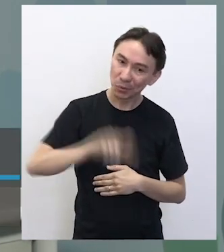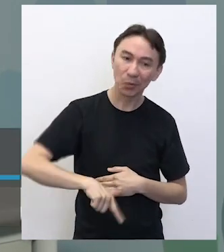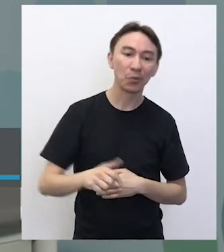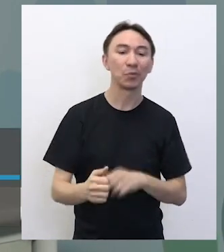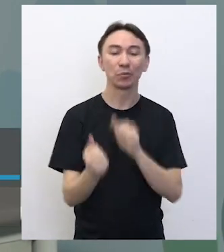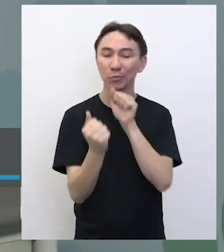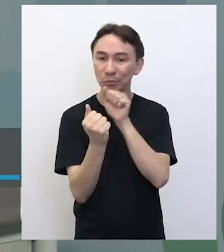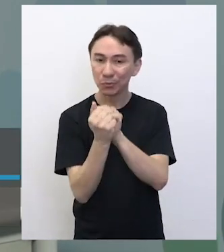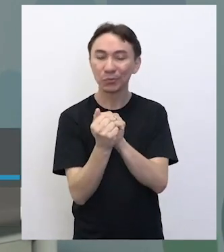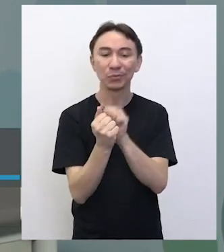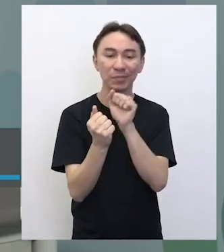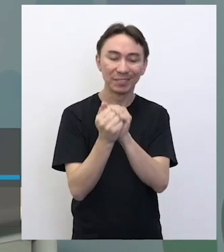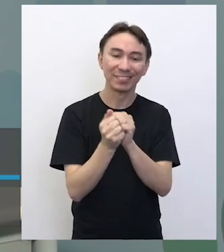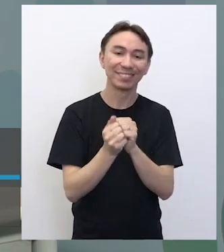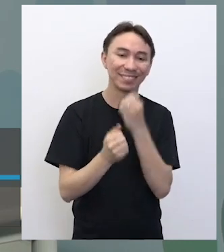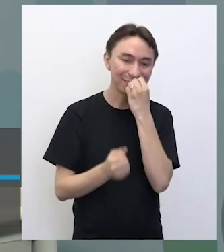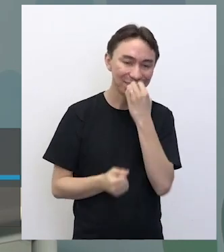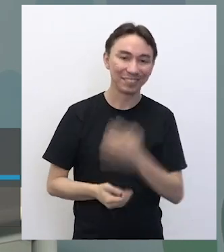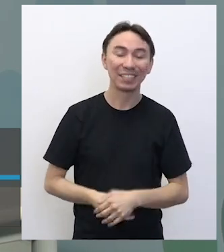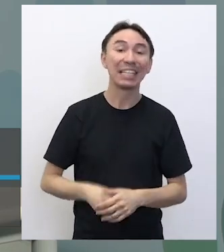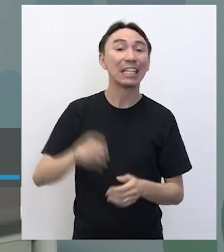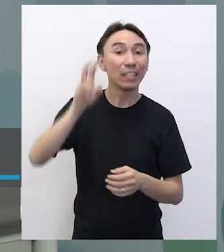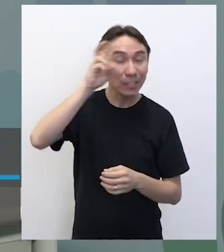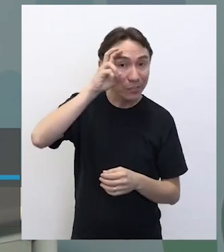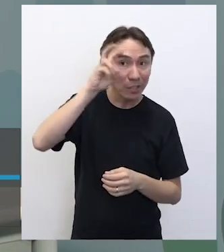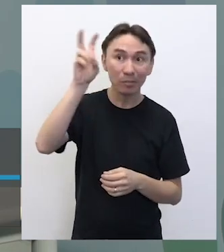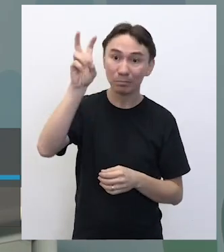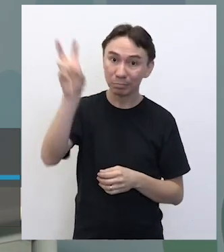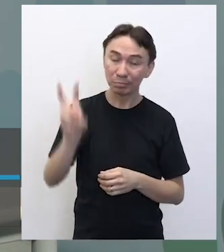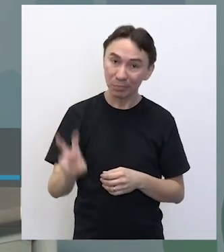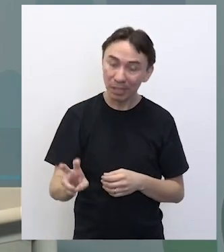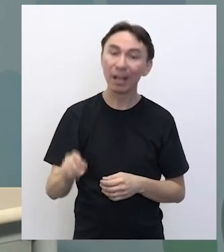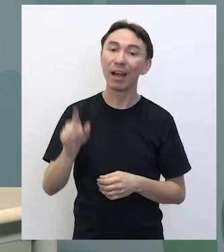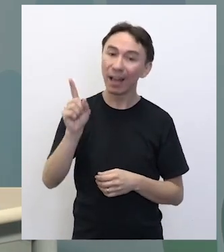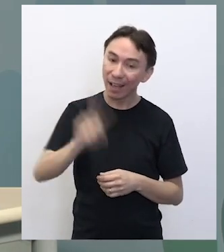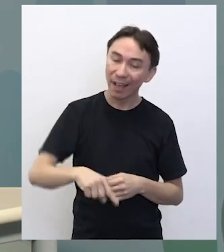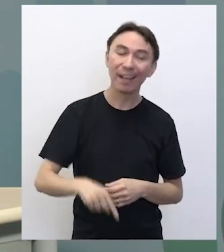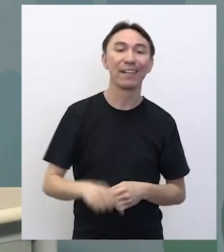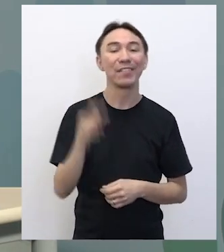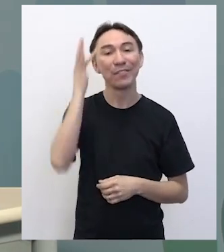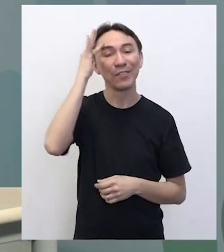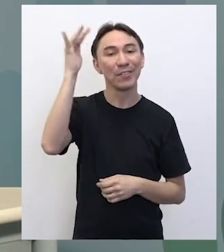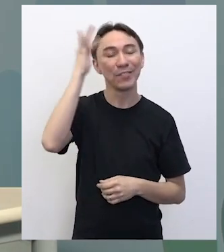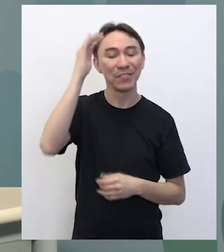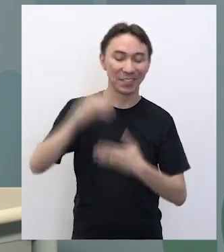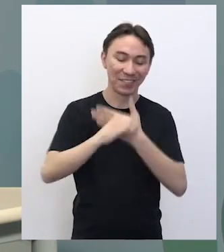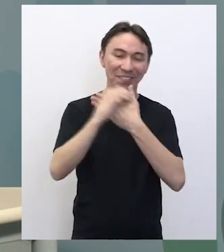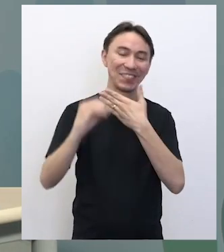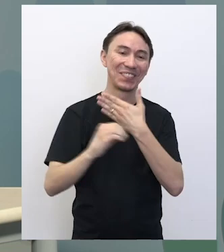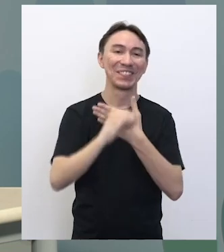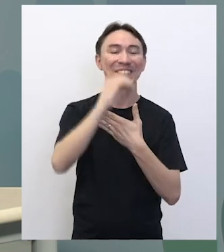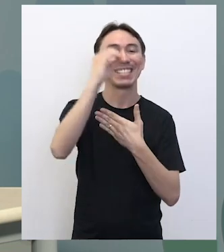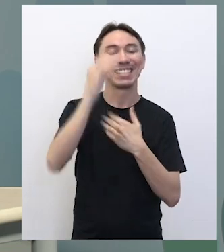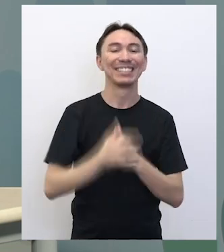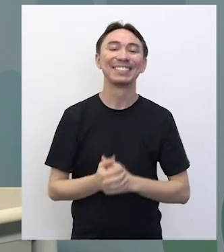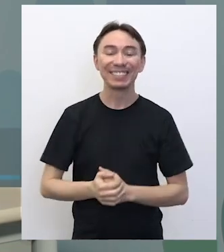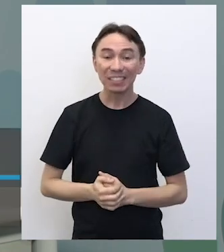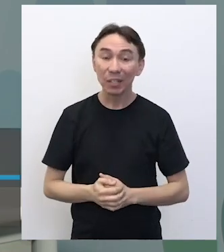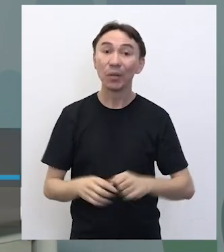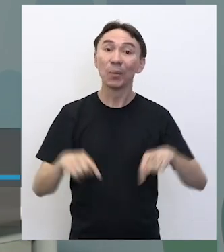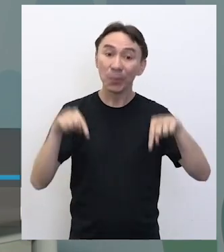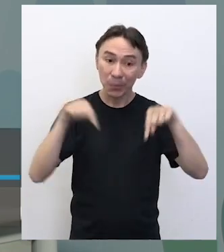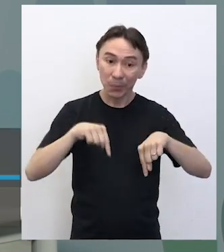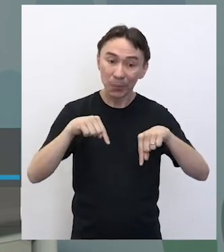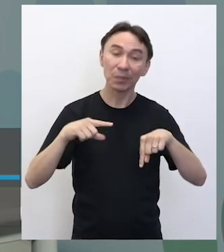com vocês. Quinta-feira é dia de filosofia no Centro de Mídias e hoje a gente vai ter uma aula